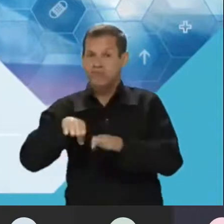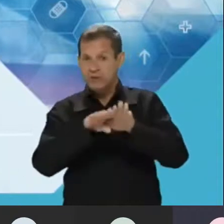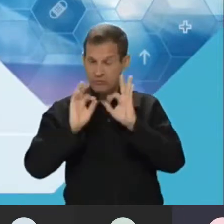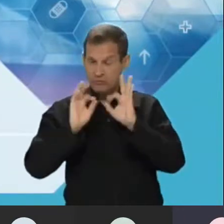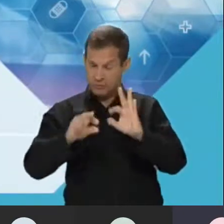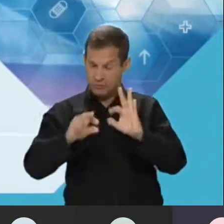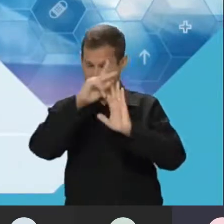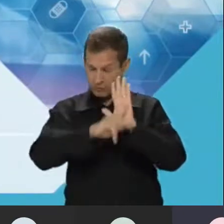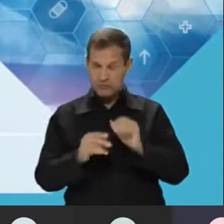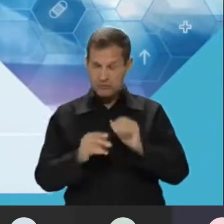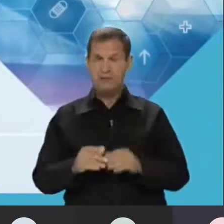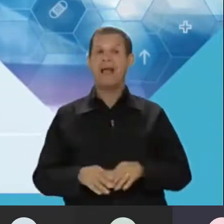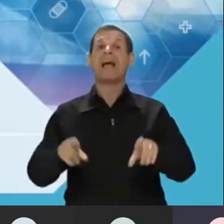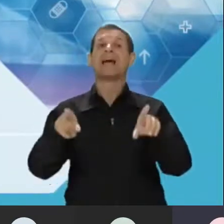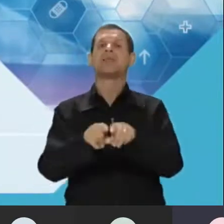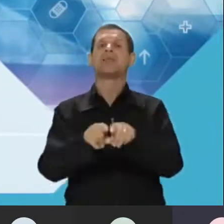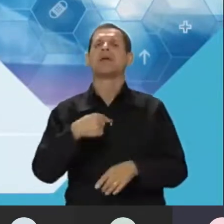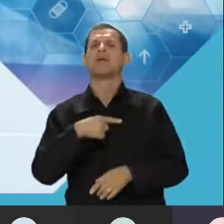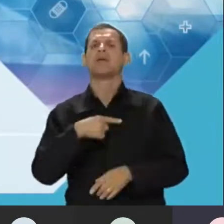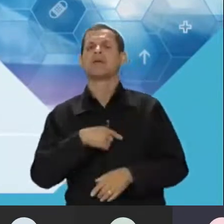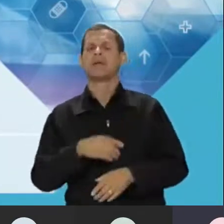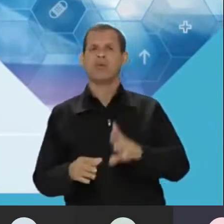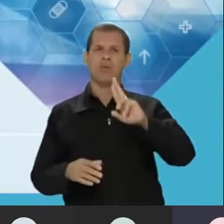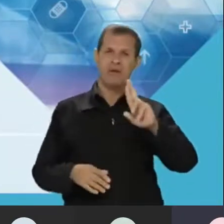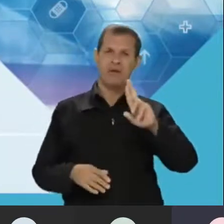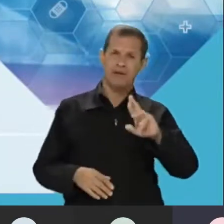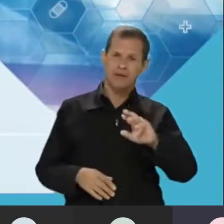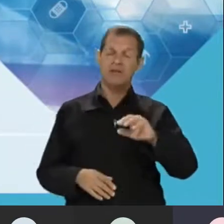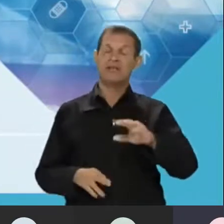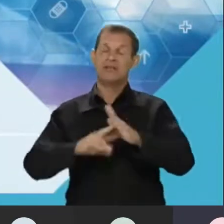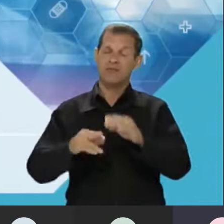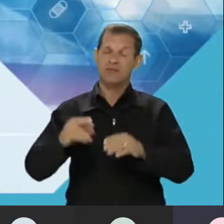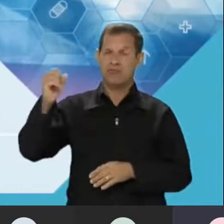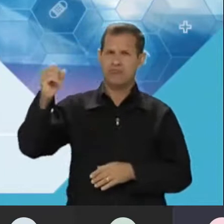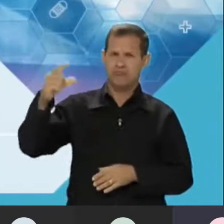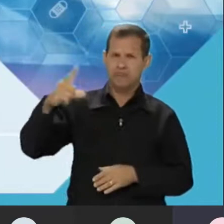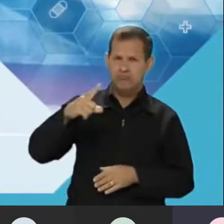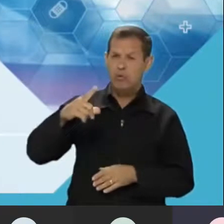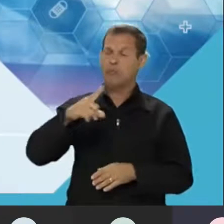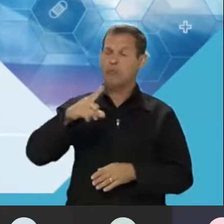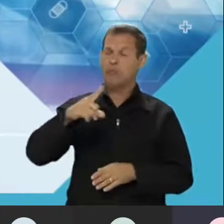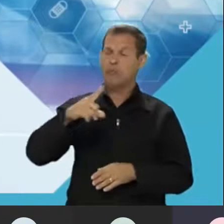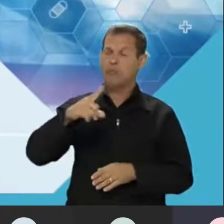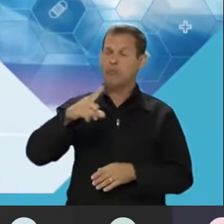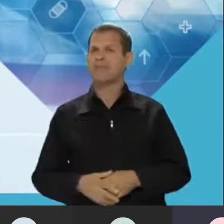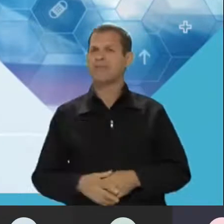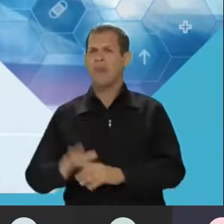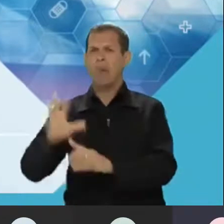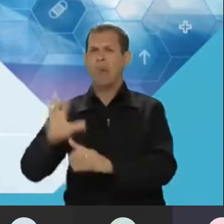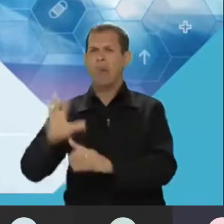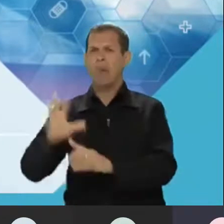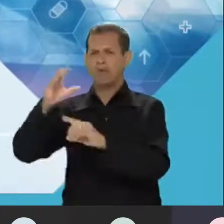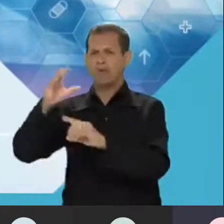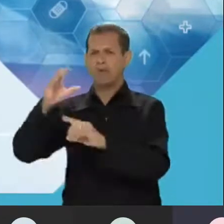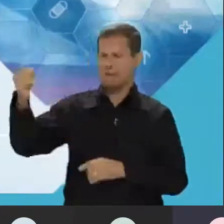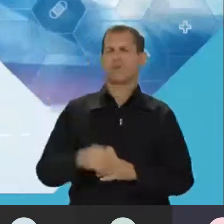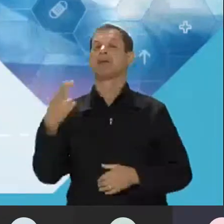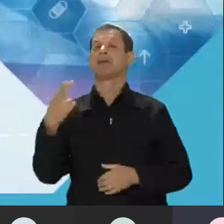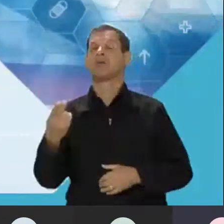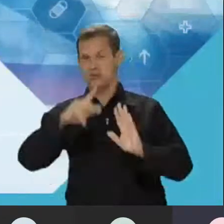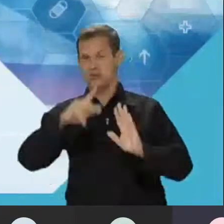equilíbrio para esse nosso projeto. E também vou pôr aqui R, que seria a radiação solar, como que a gente está permitindo essa incidência da radiação